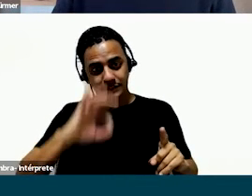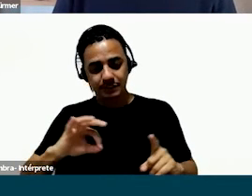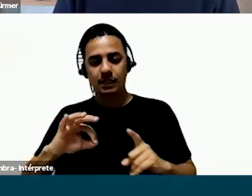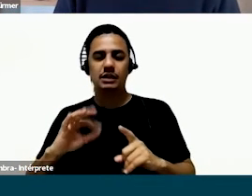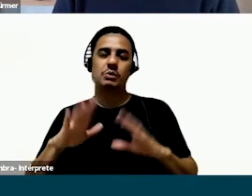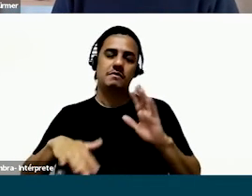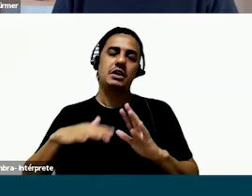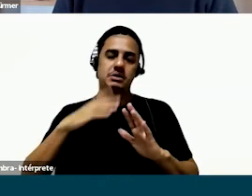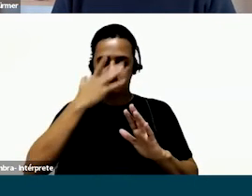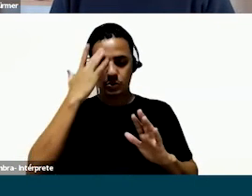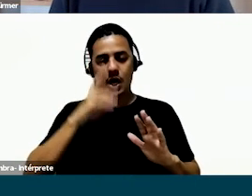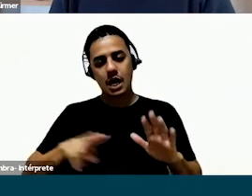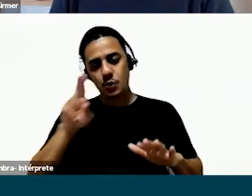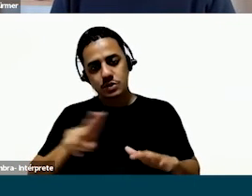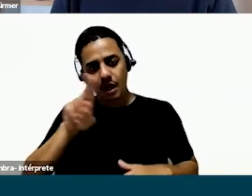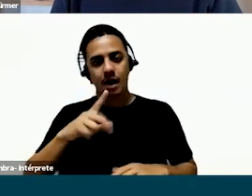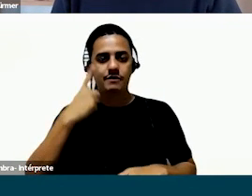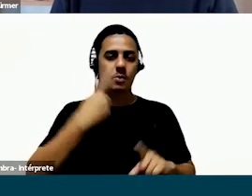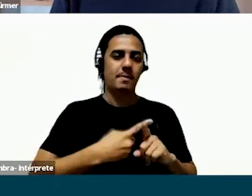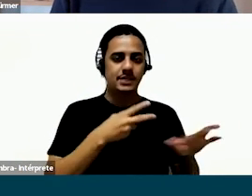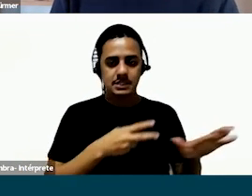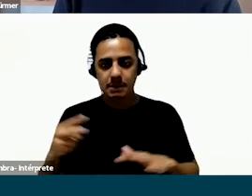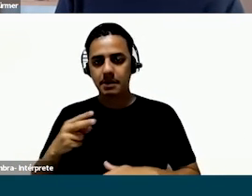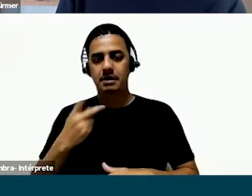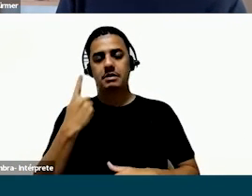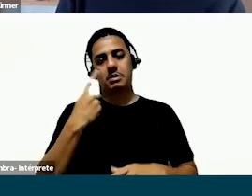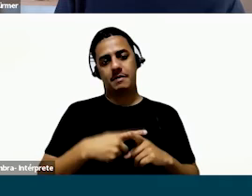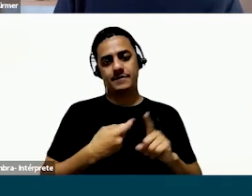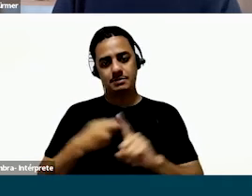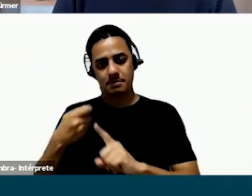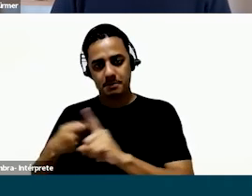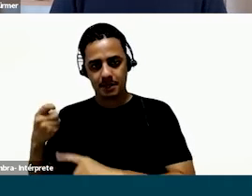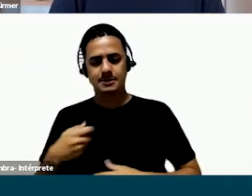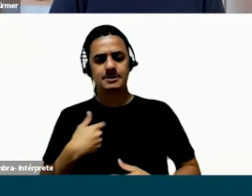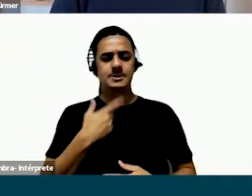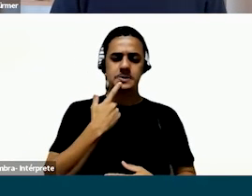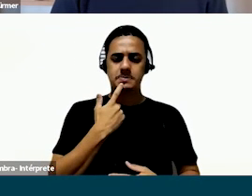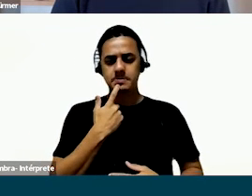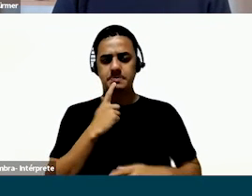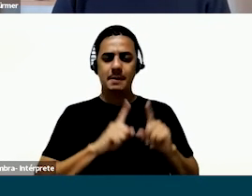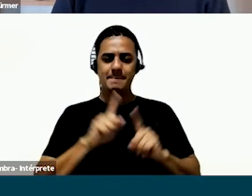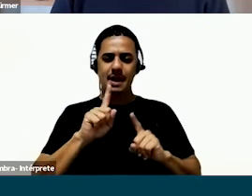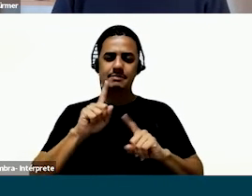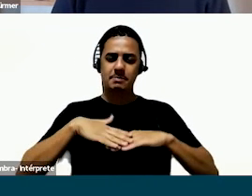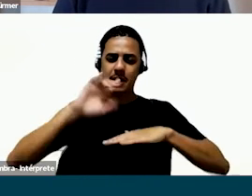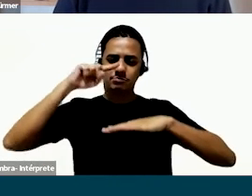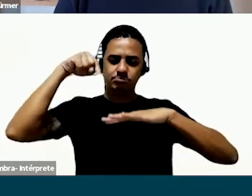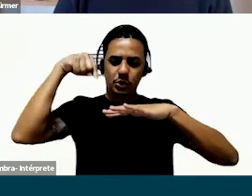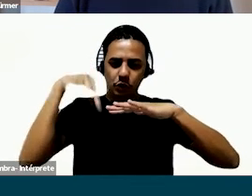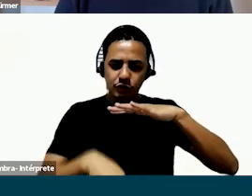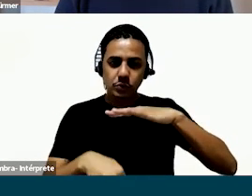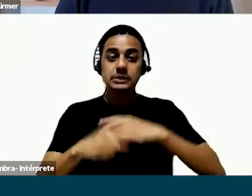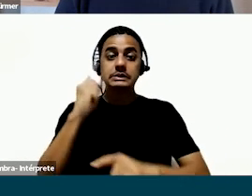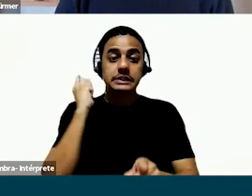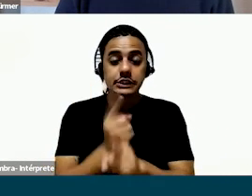depois que essas pessoas usavam, normalmente uma vez por mês, uma vez por semana. Foi aí que eu comecei a me aprofundar na métrica